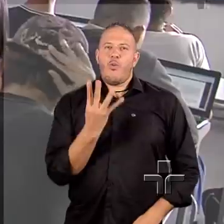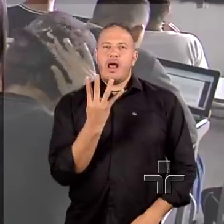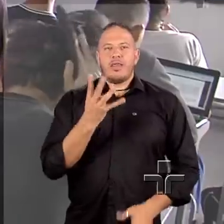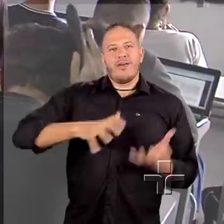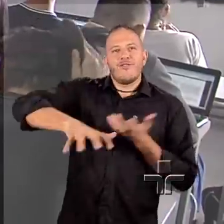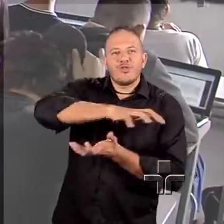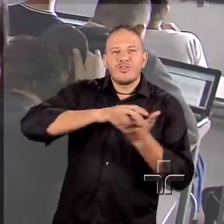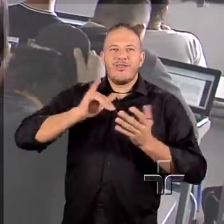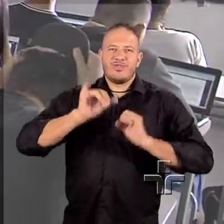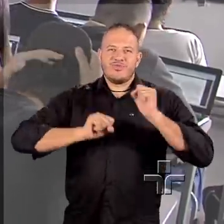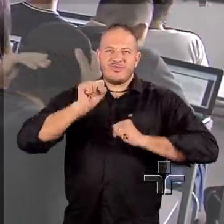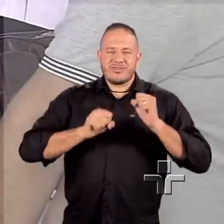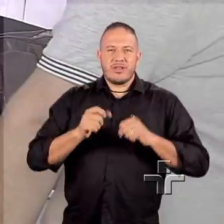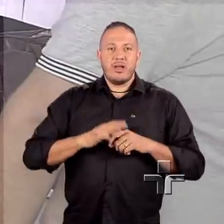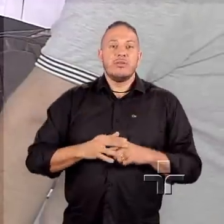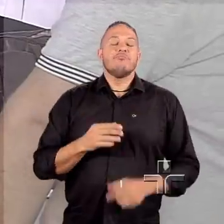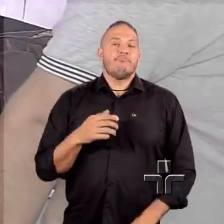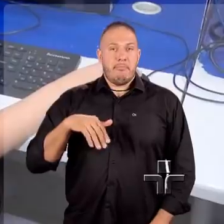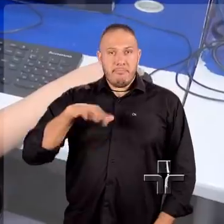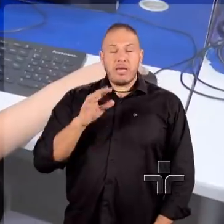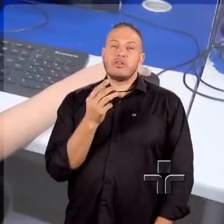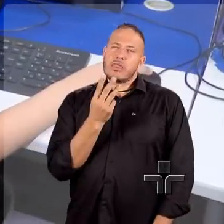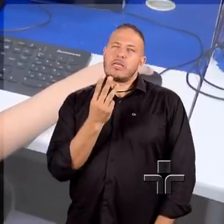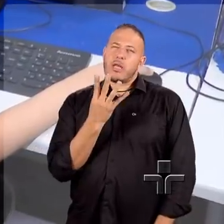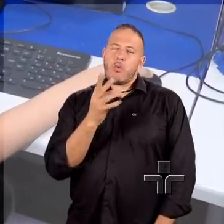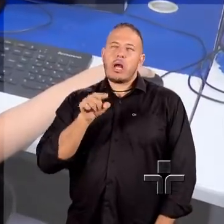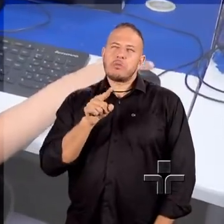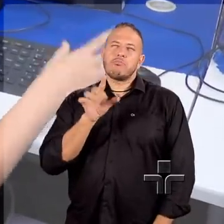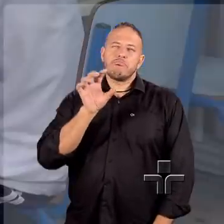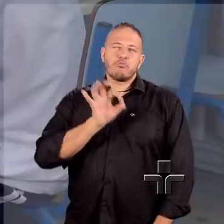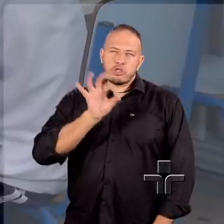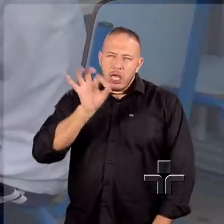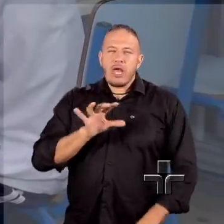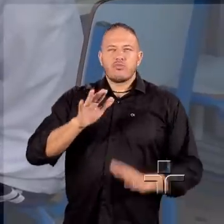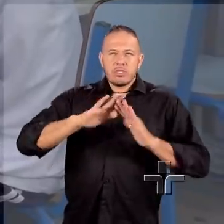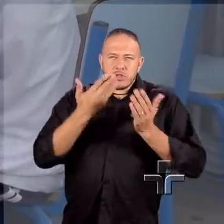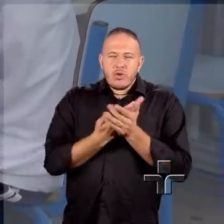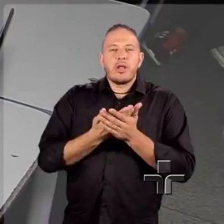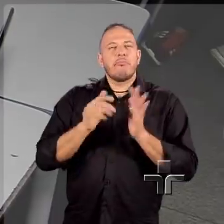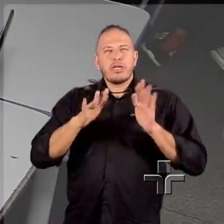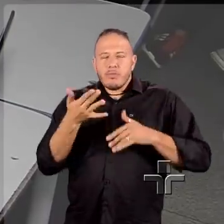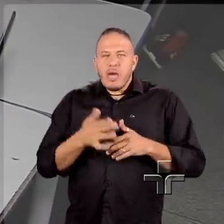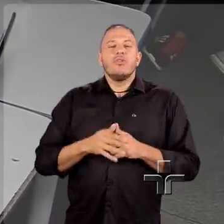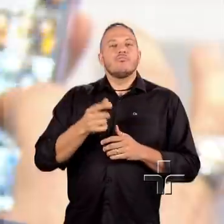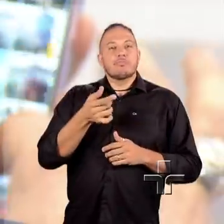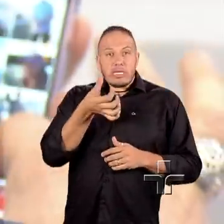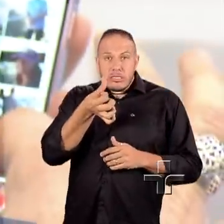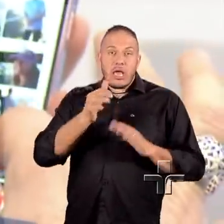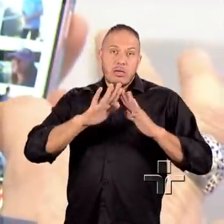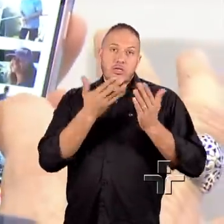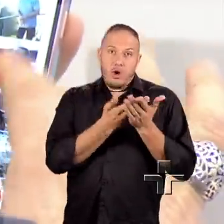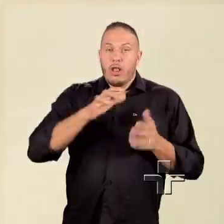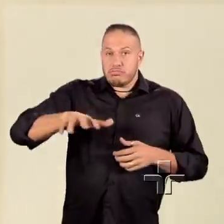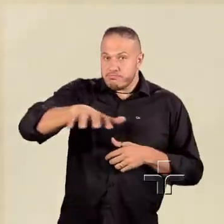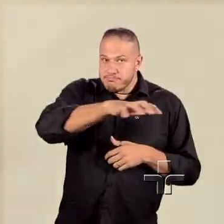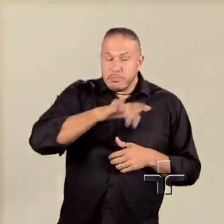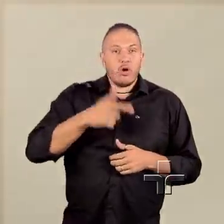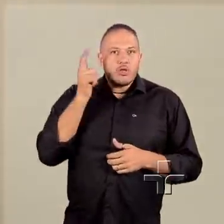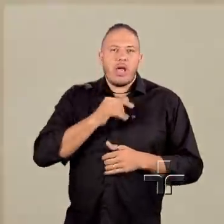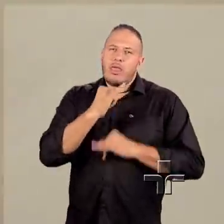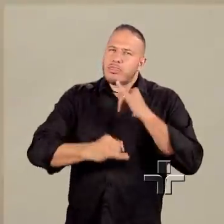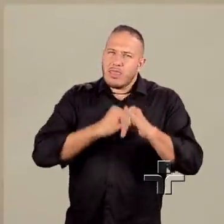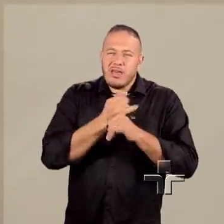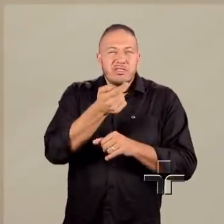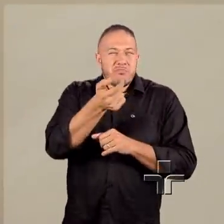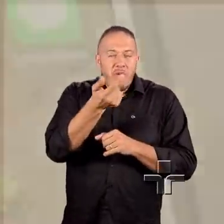industrial. Pouco mais de 1/3 das escolas e menos de 6 em cada 10 lares brasileiros têm acesso à internet. E mesmo